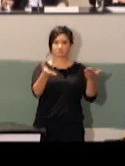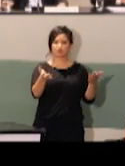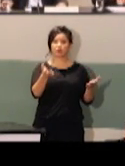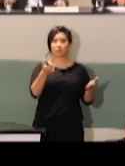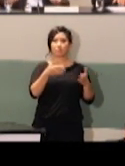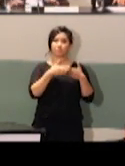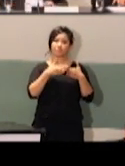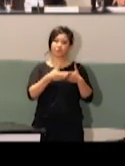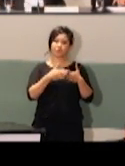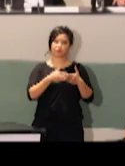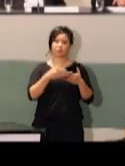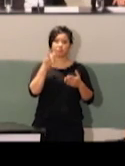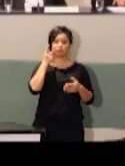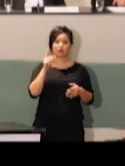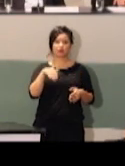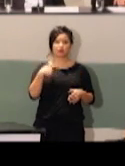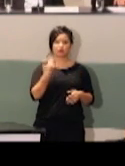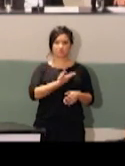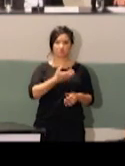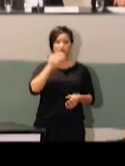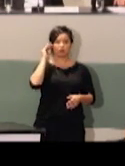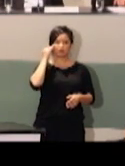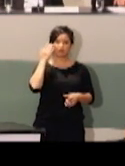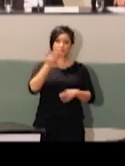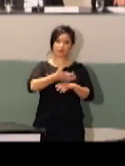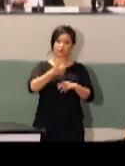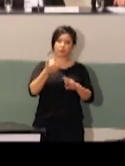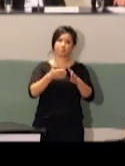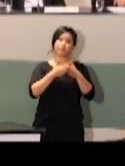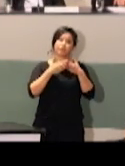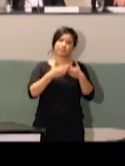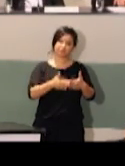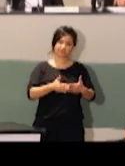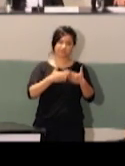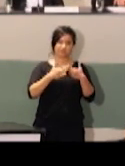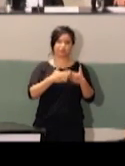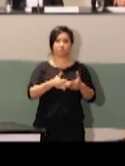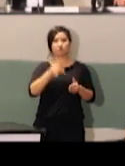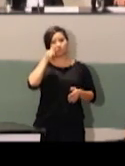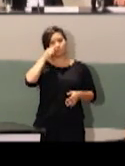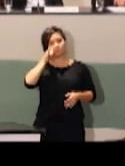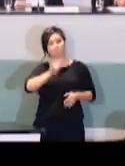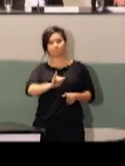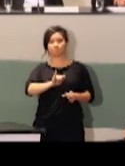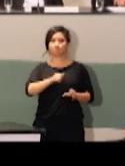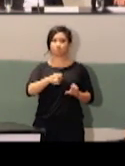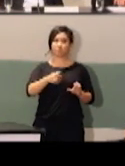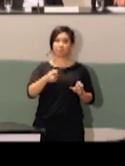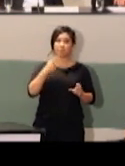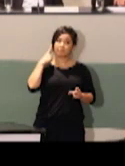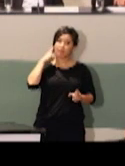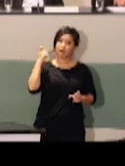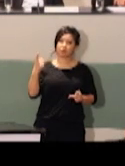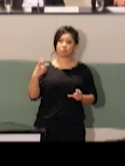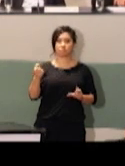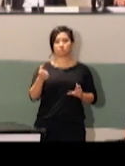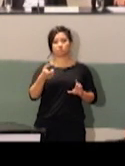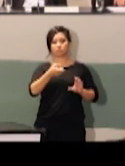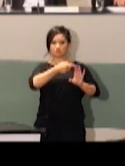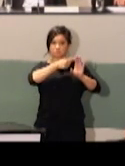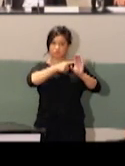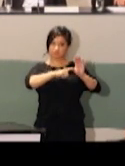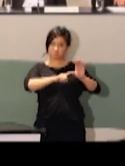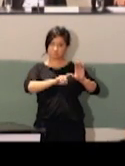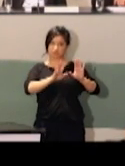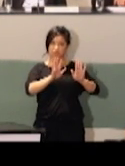para melhor entendimento de ideias, de propostas, eu peço, por favor, que a gente consiga ouvir claramente a pessoa que foi arguida.